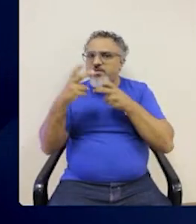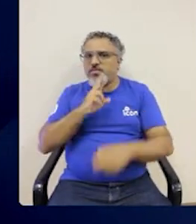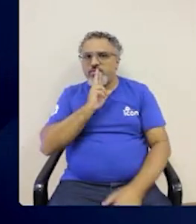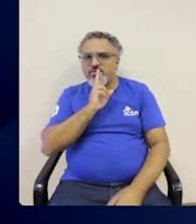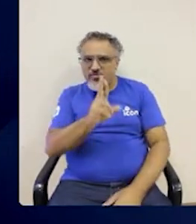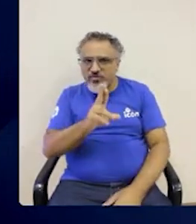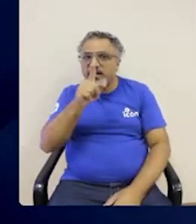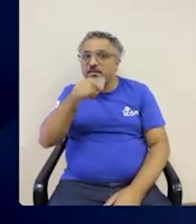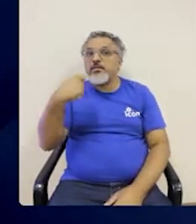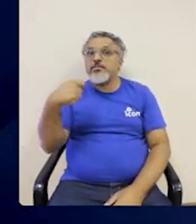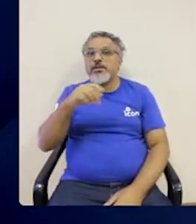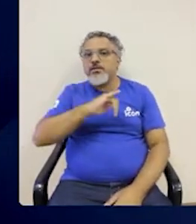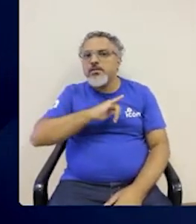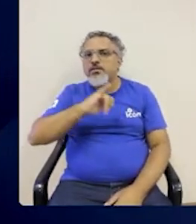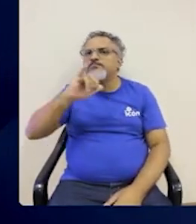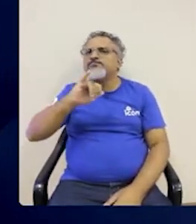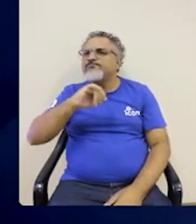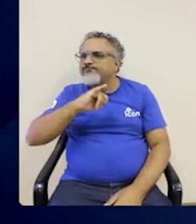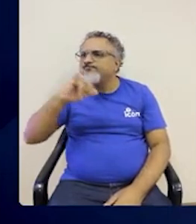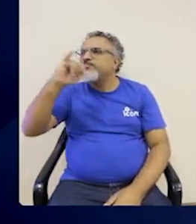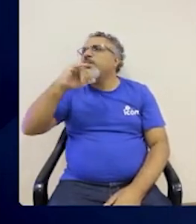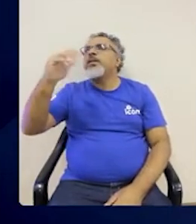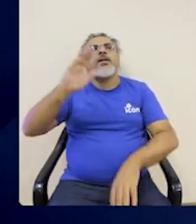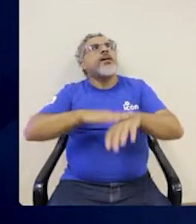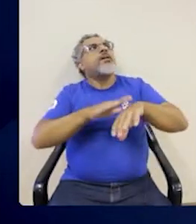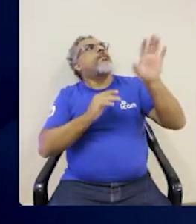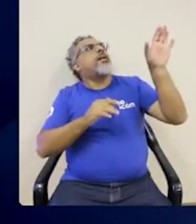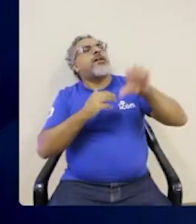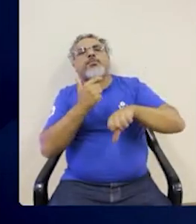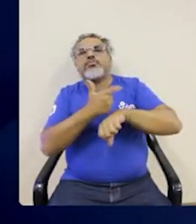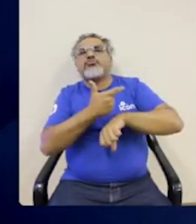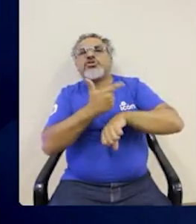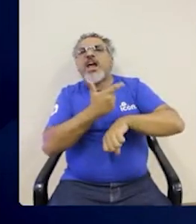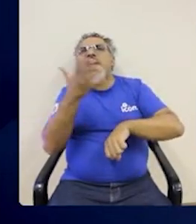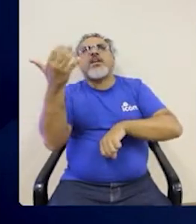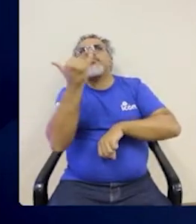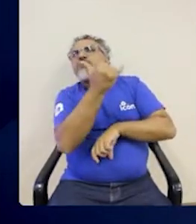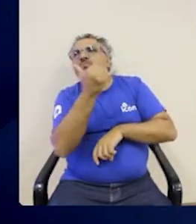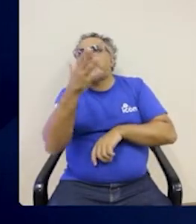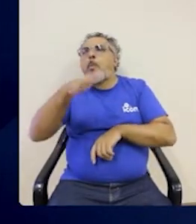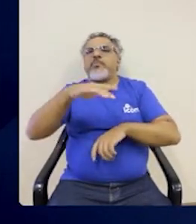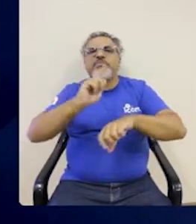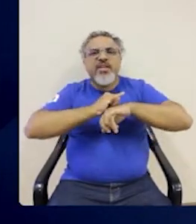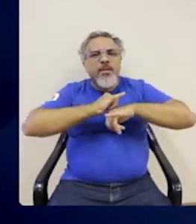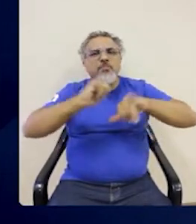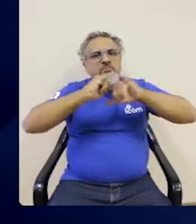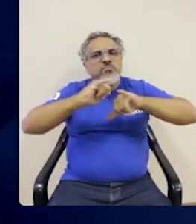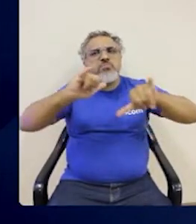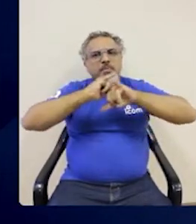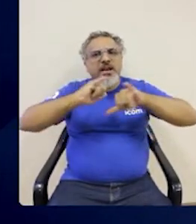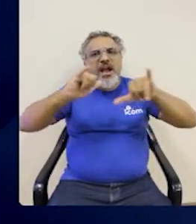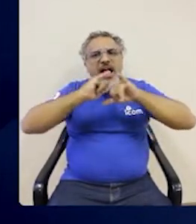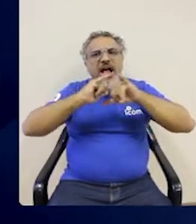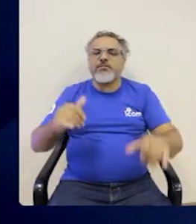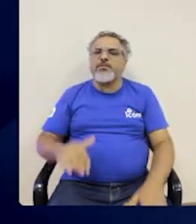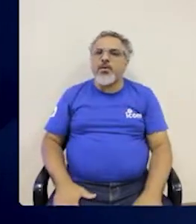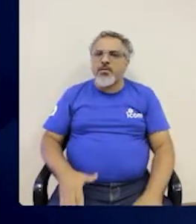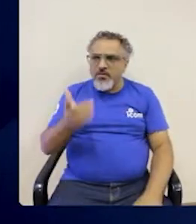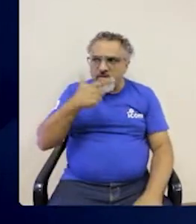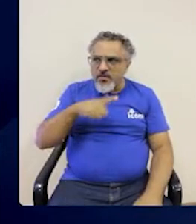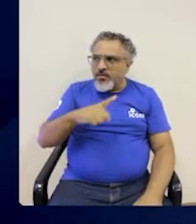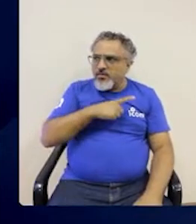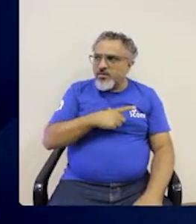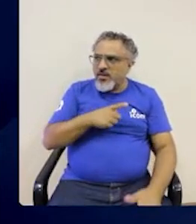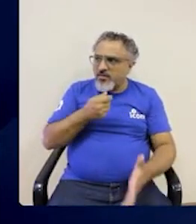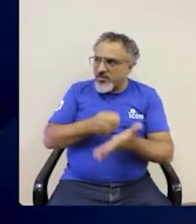isso precisa subir, né? Isso precisa ser levado para a gestão, isso precisa ser publicado, seja por meio de experiências exitosas nesse momento, que não tem aquele